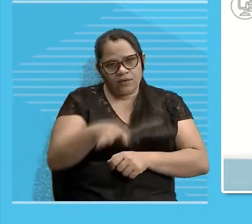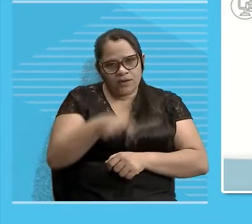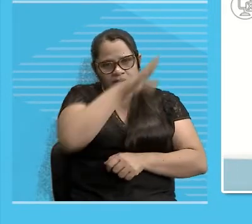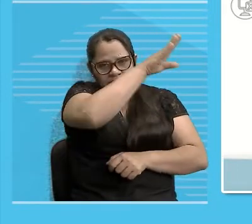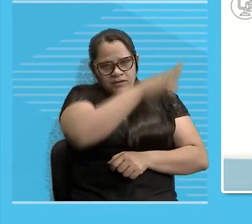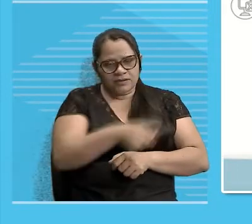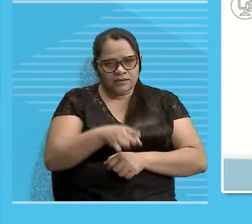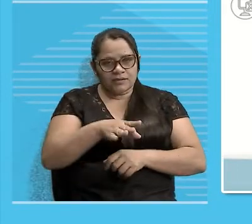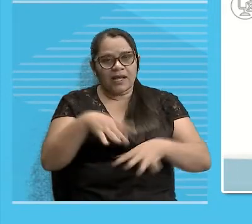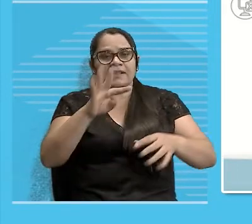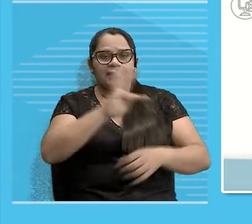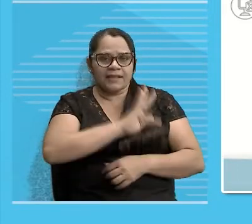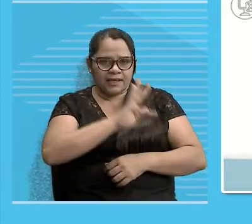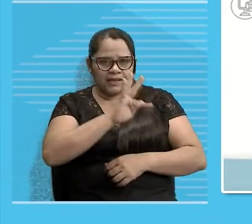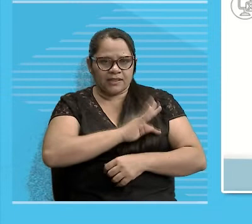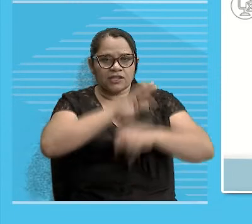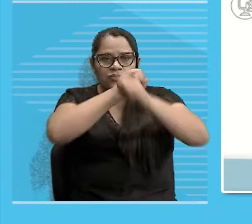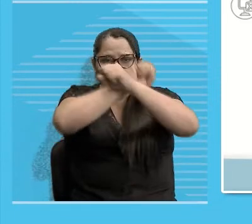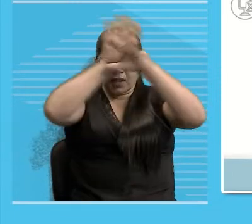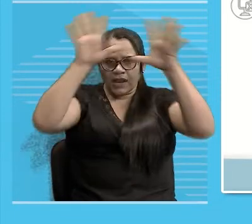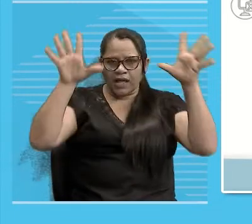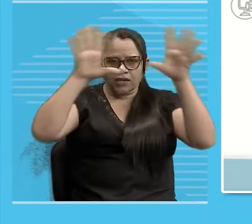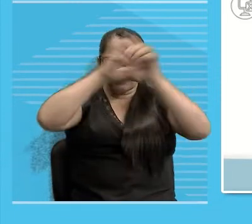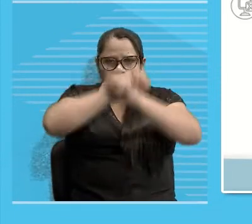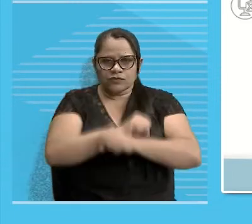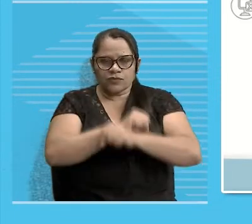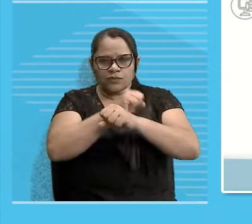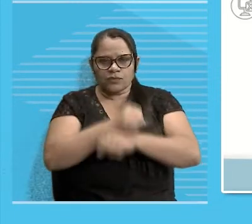do claro-escuro é bem evidente.